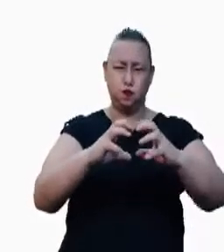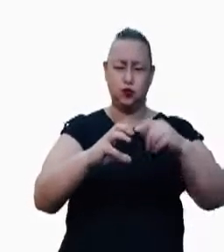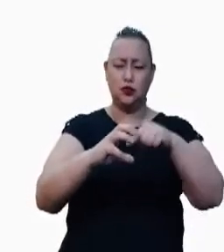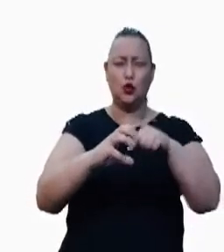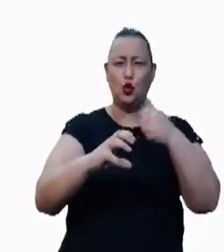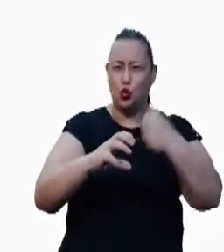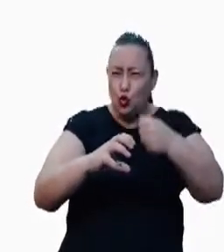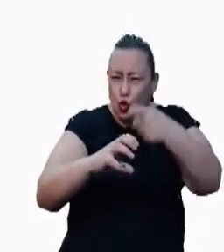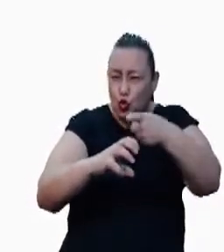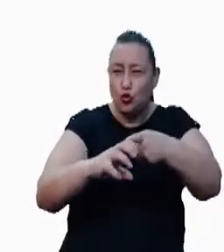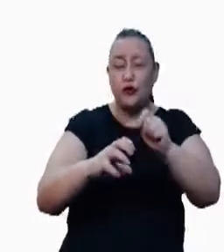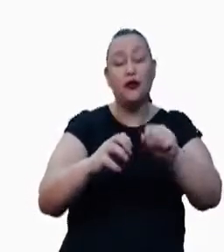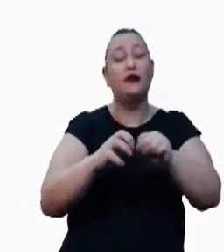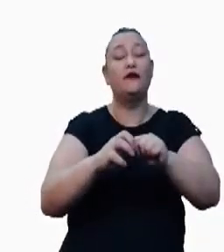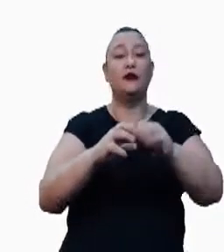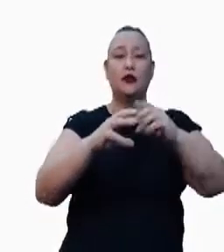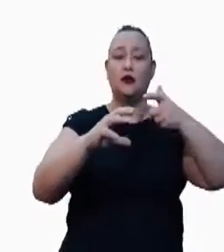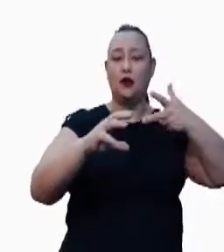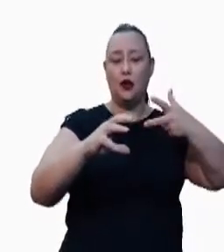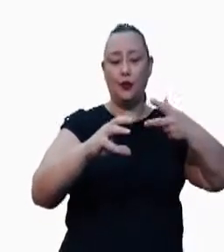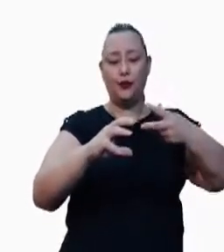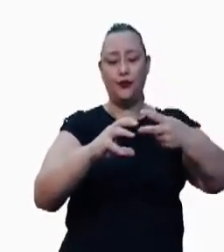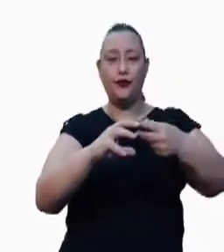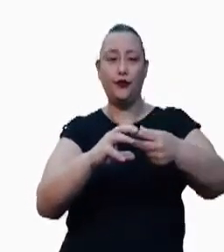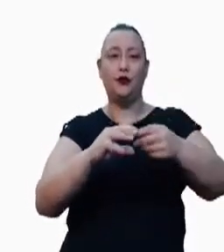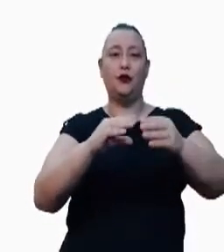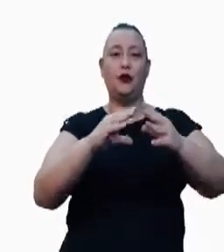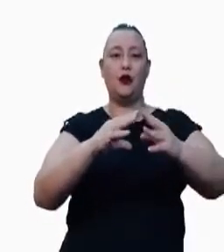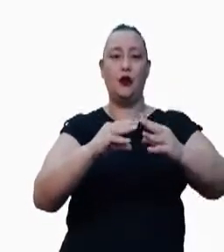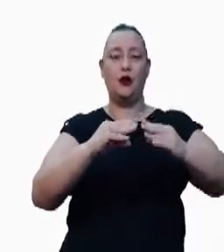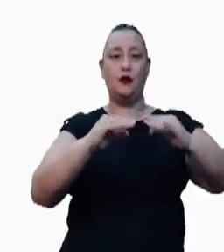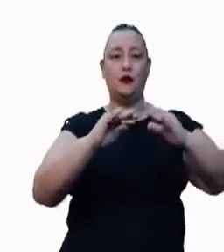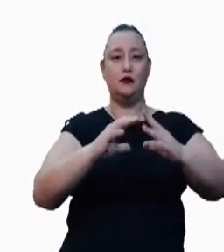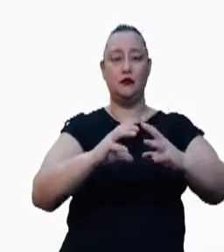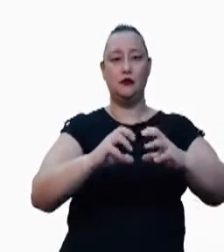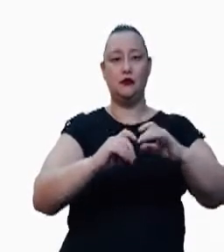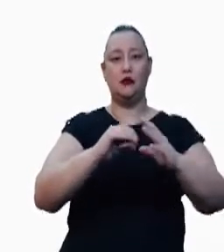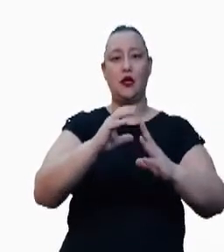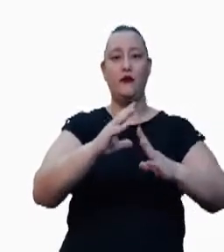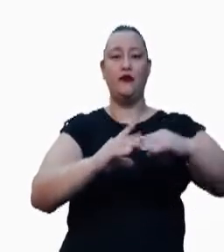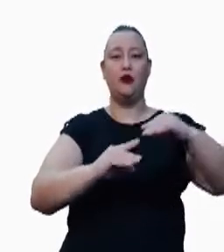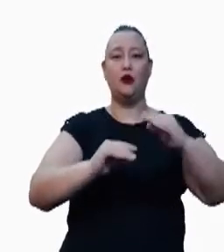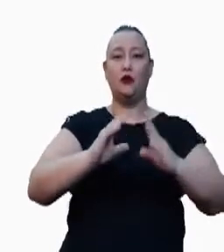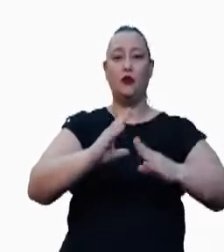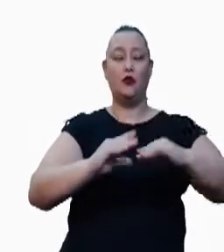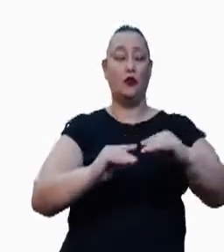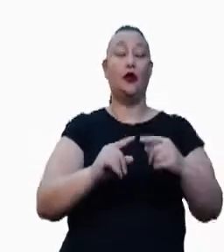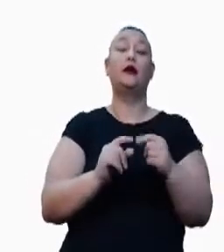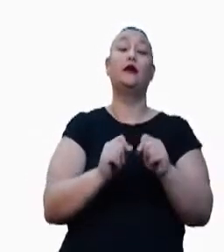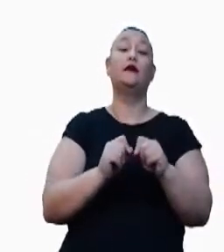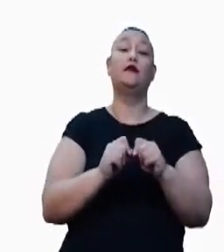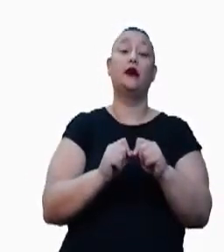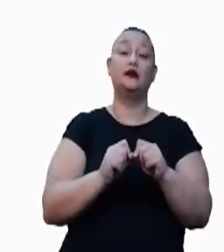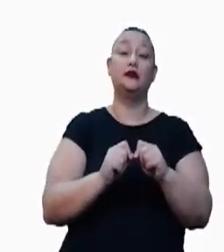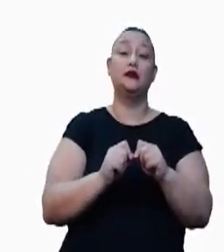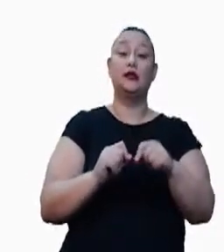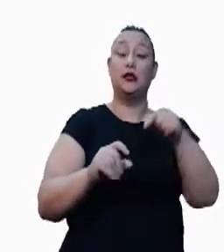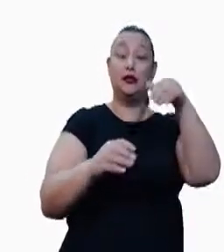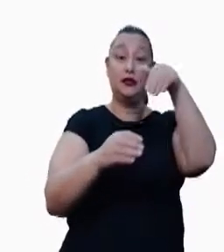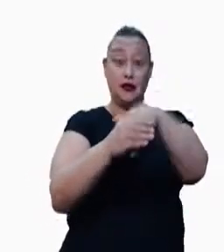O que ela faz? A toxina, ela diminui a produção e a absorção